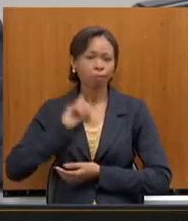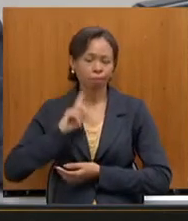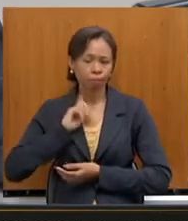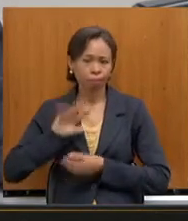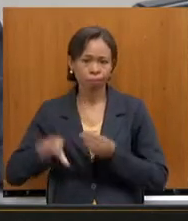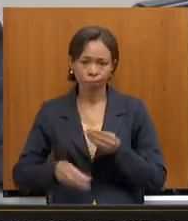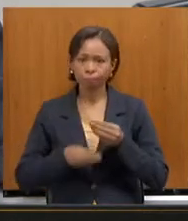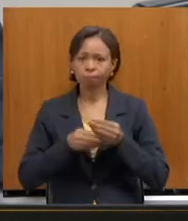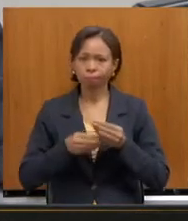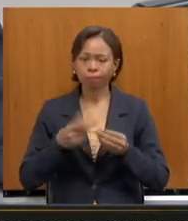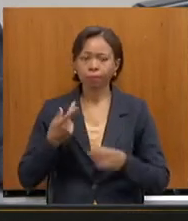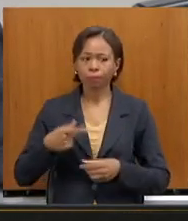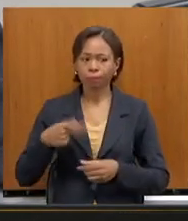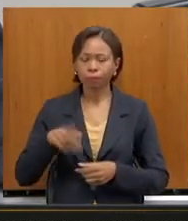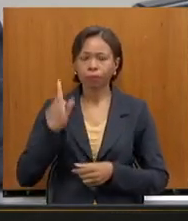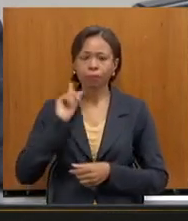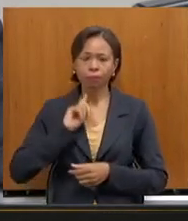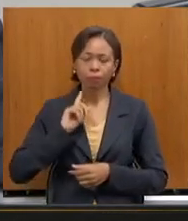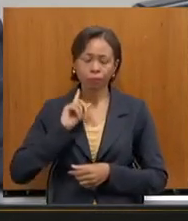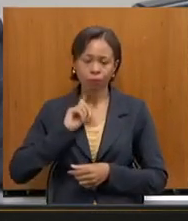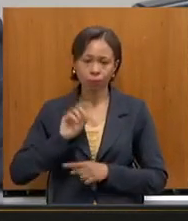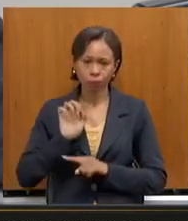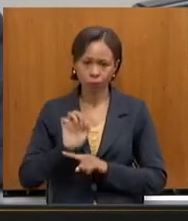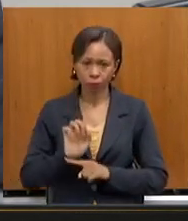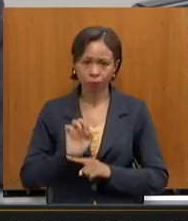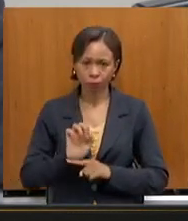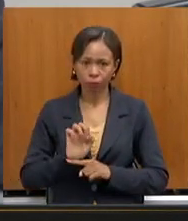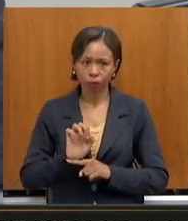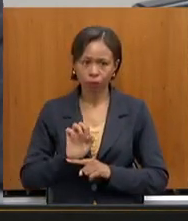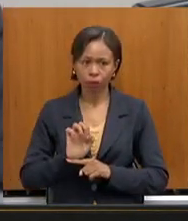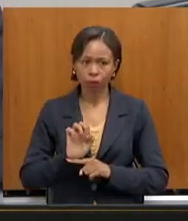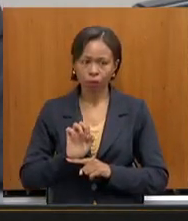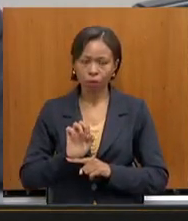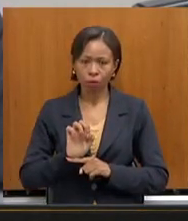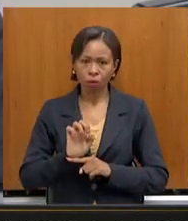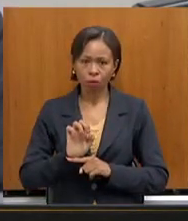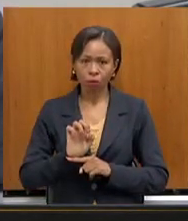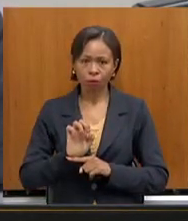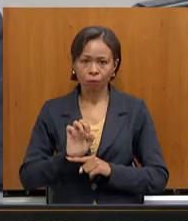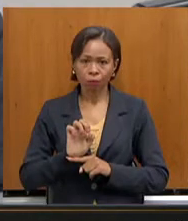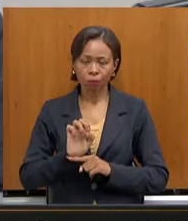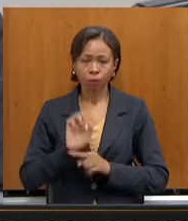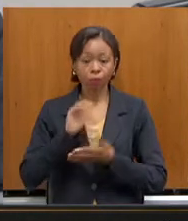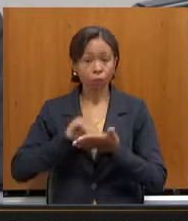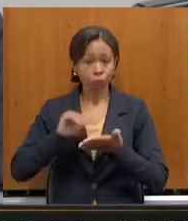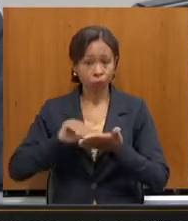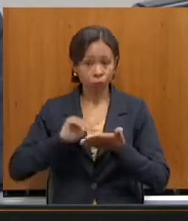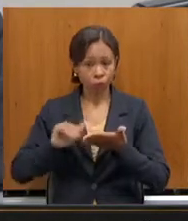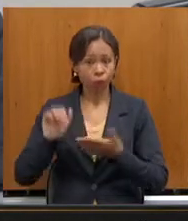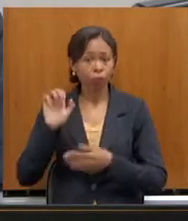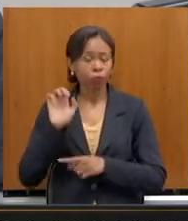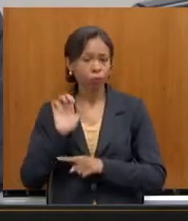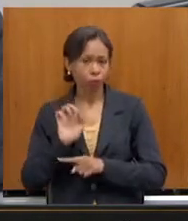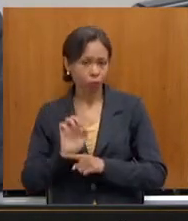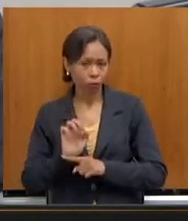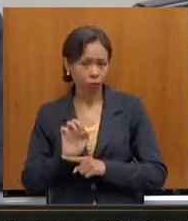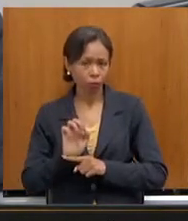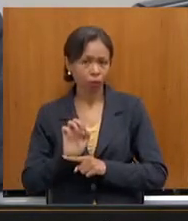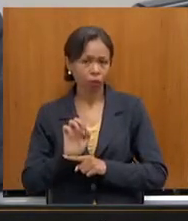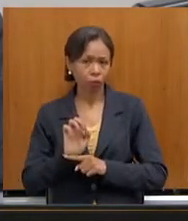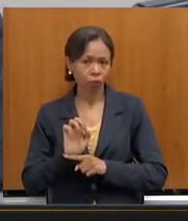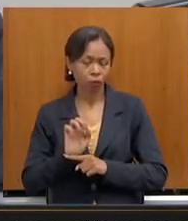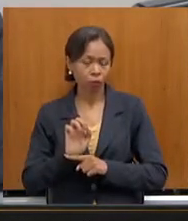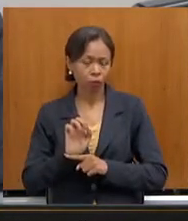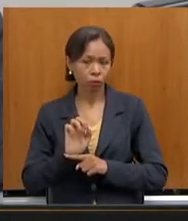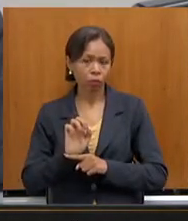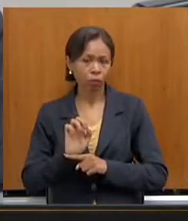99 de 2019 através dele os secretários de Estados e dirigentes de entidades da administração